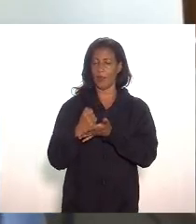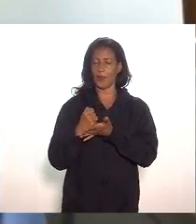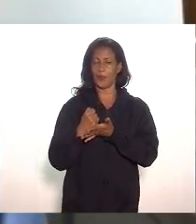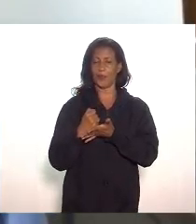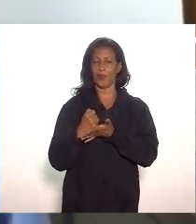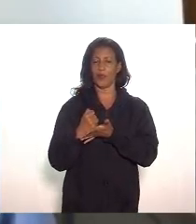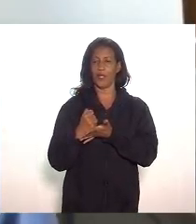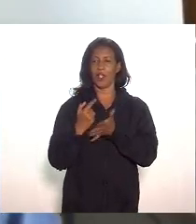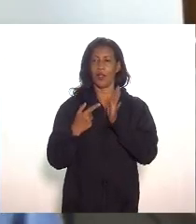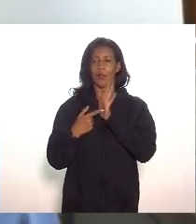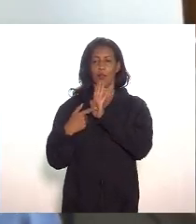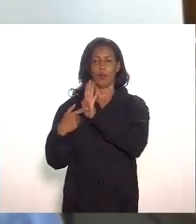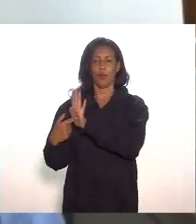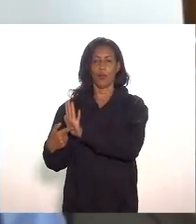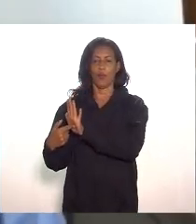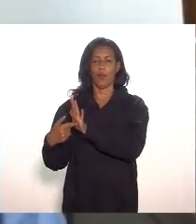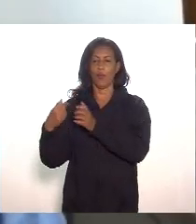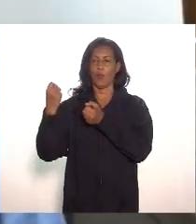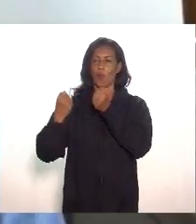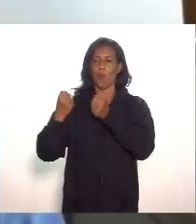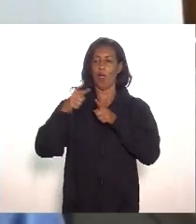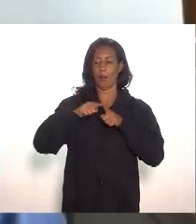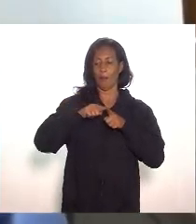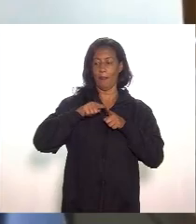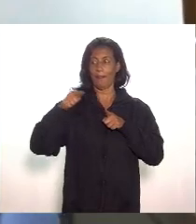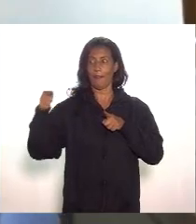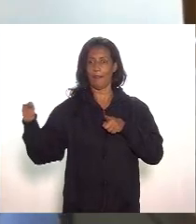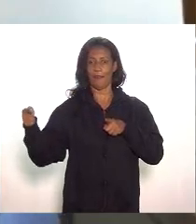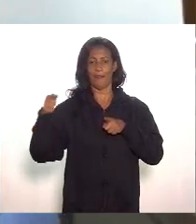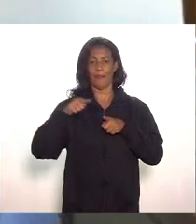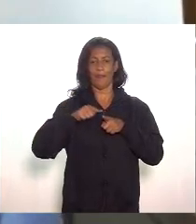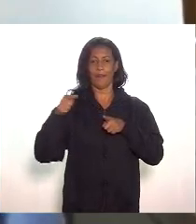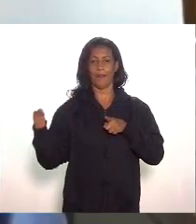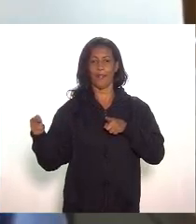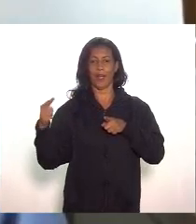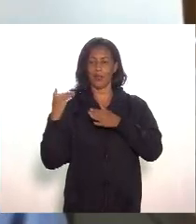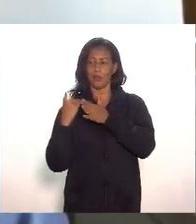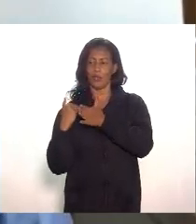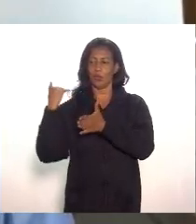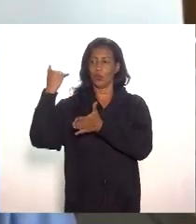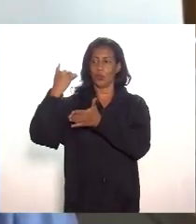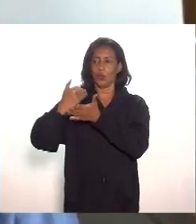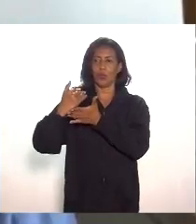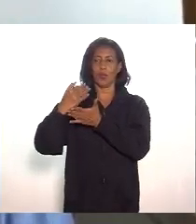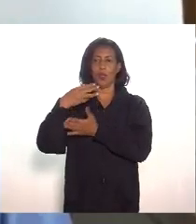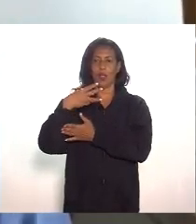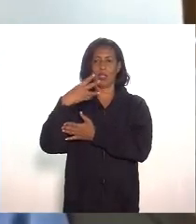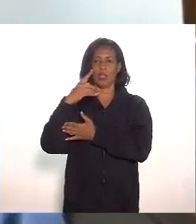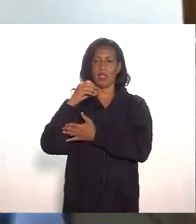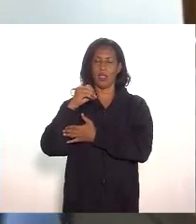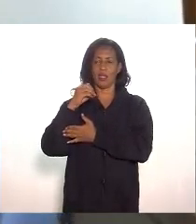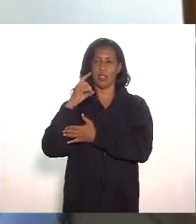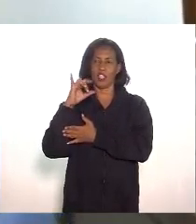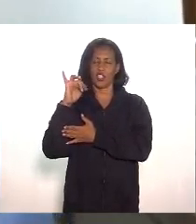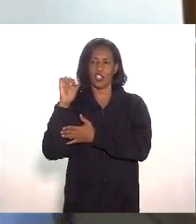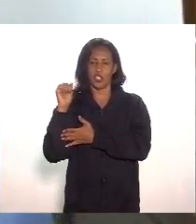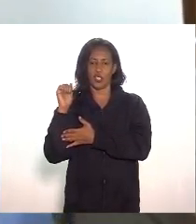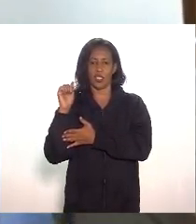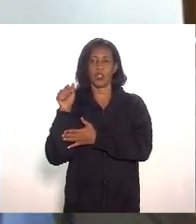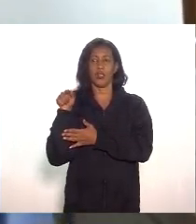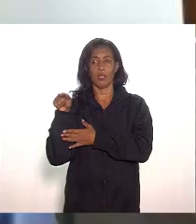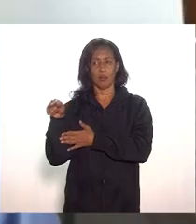ao condutor prazo razoável, não superior a 30 dias para